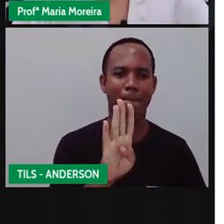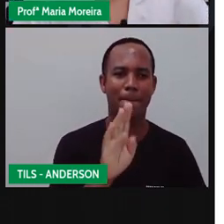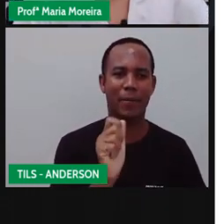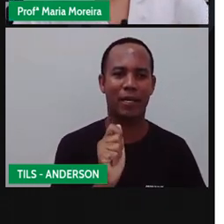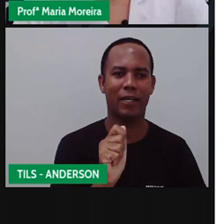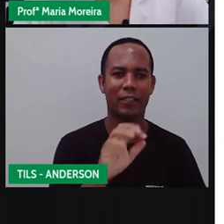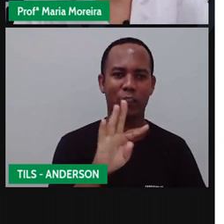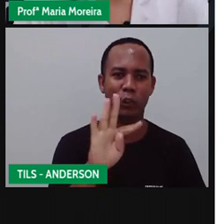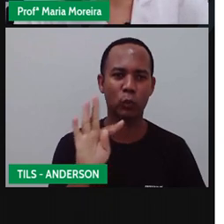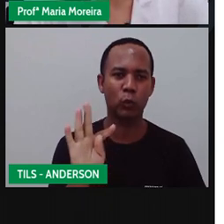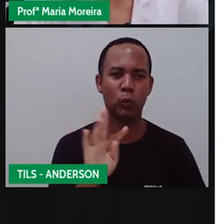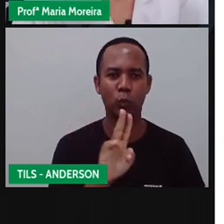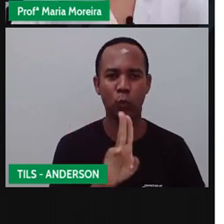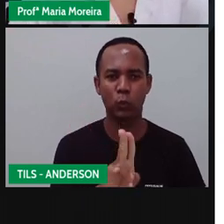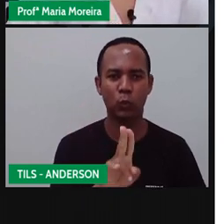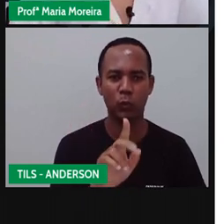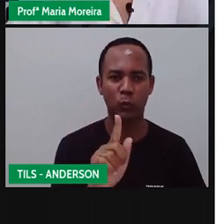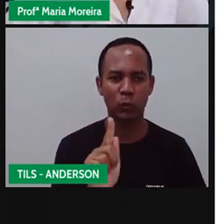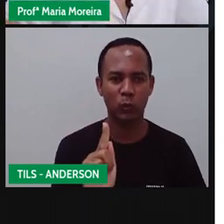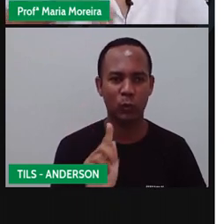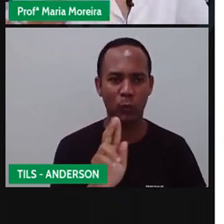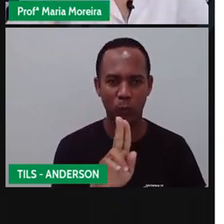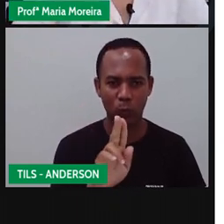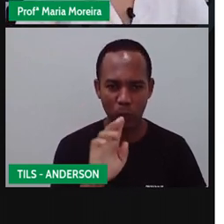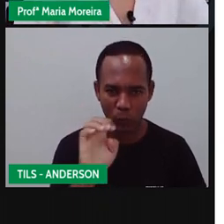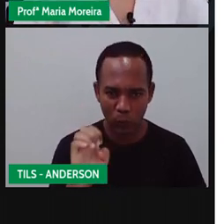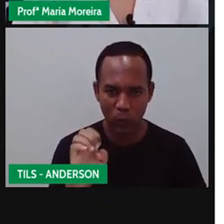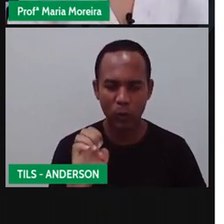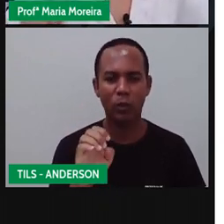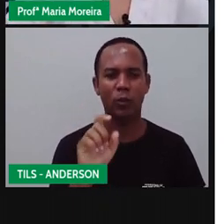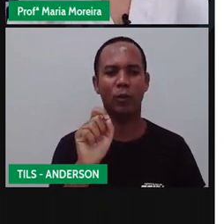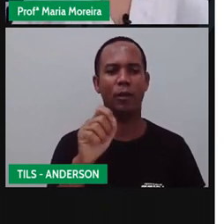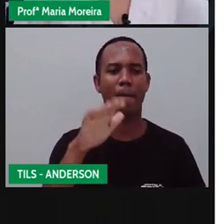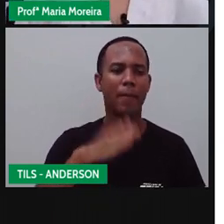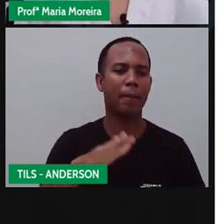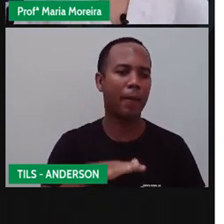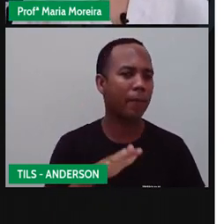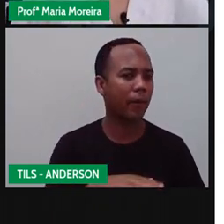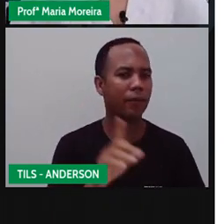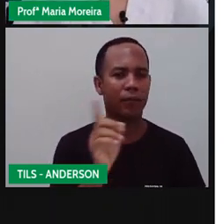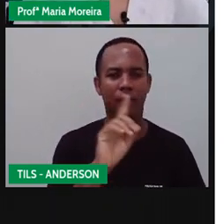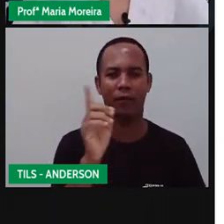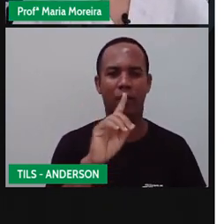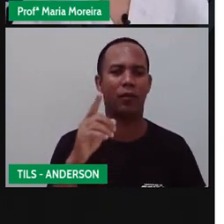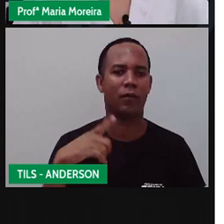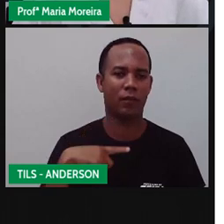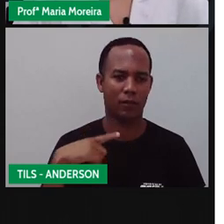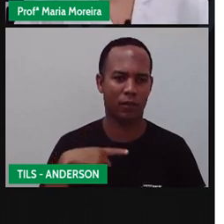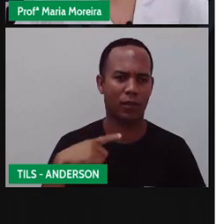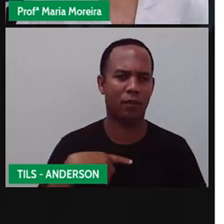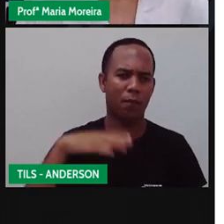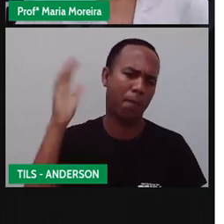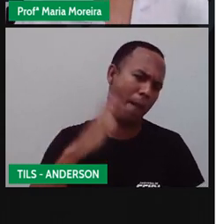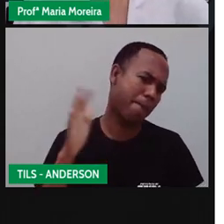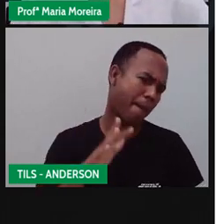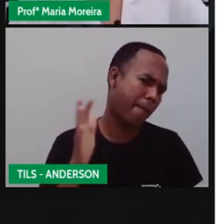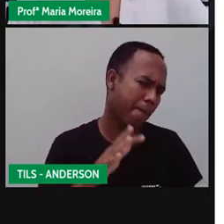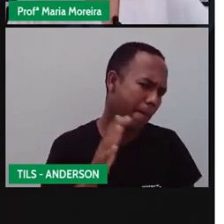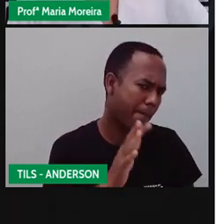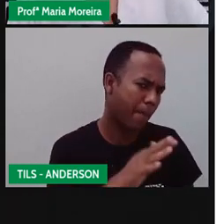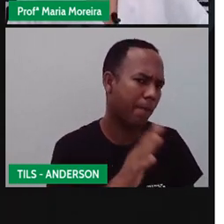que vocês achavam que batuque, né, era só um som desordenado. Batuque também é uma palavra de origem o